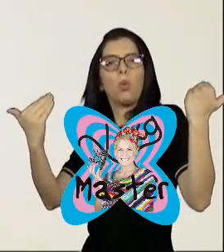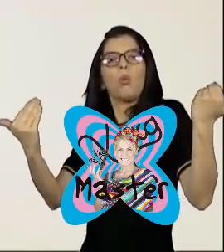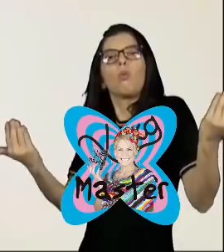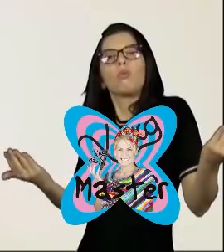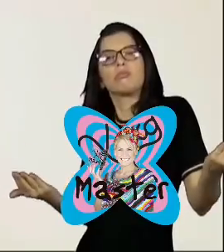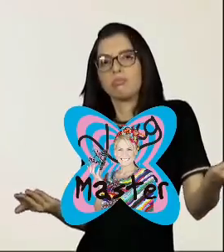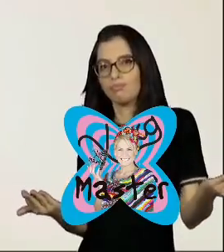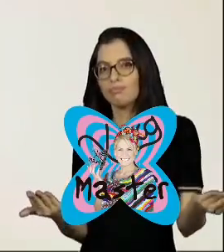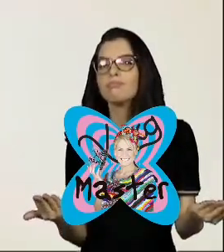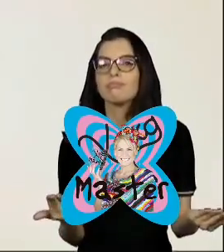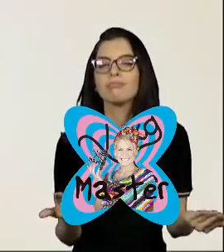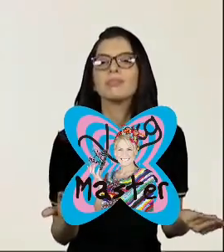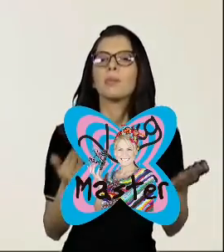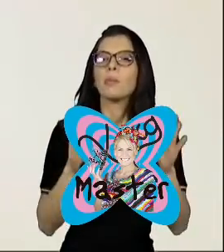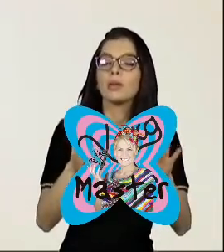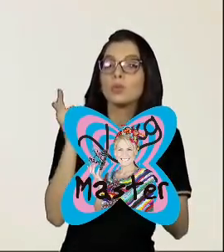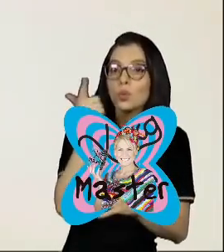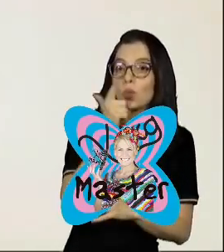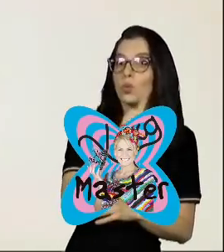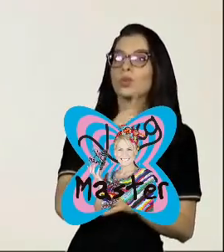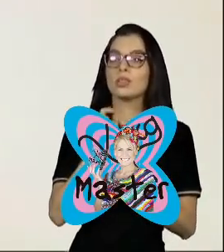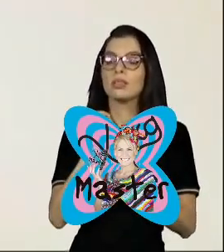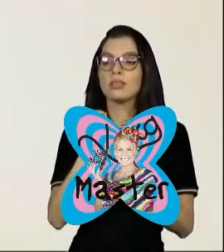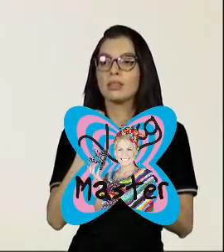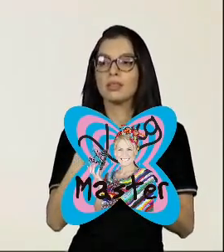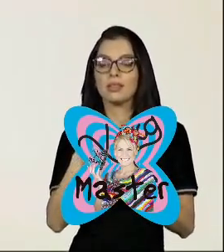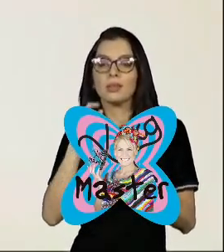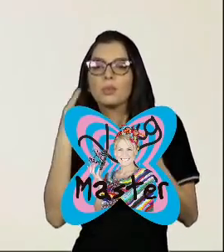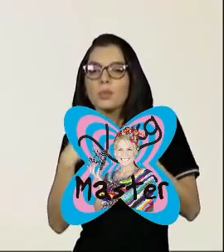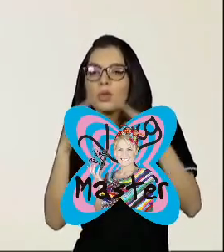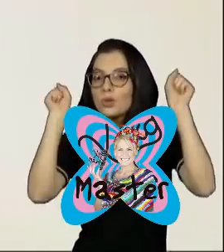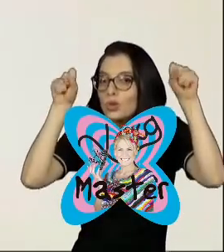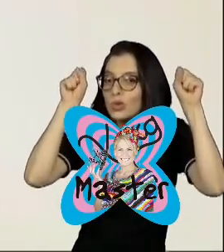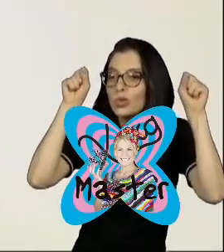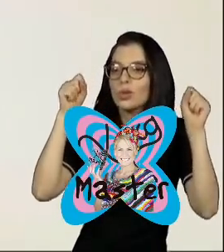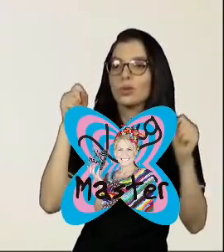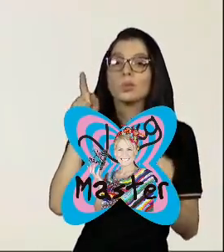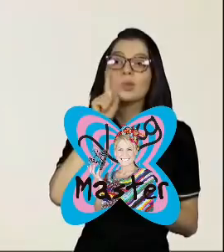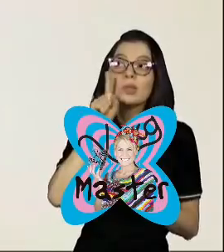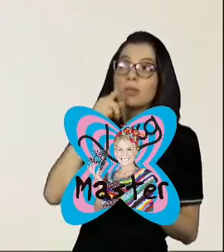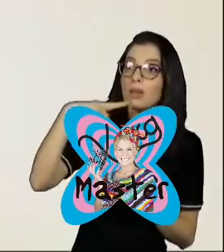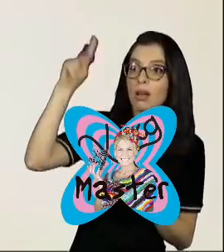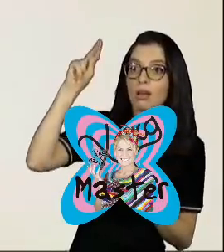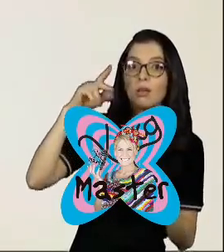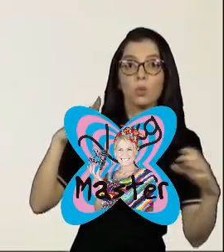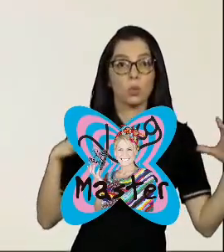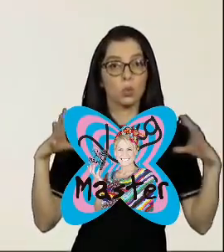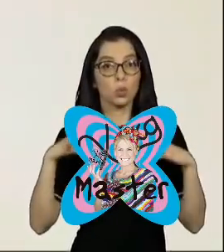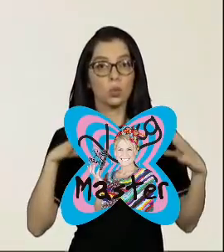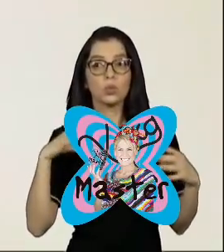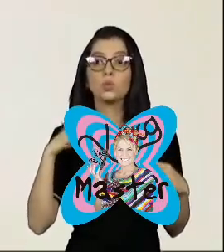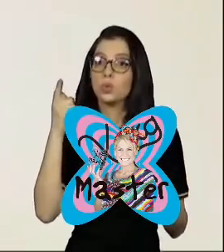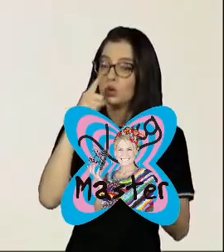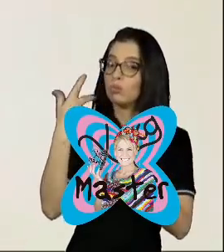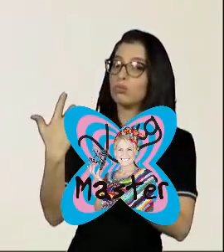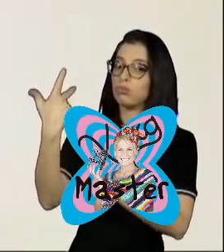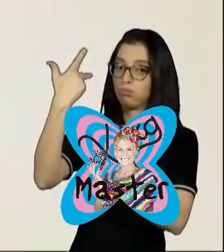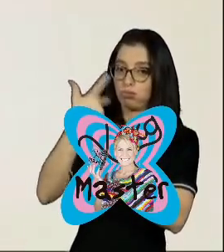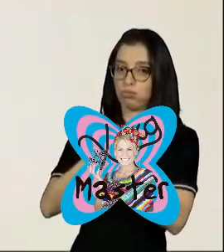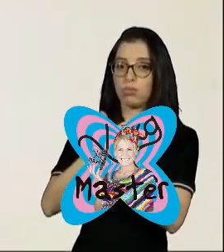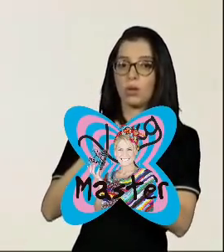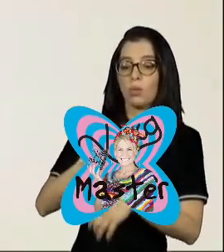ligado em Hollywood e acabou acontecendo quando eu fui fazer o programa Xuxa em no Estados Unidos né foi em Hollywood foi